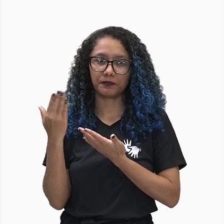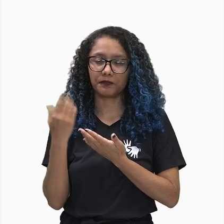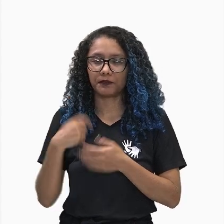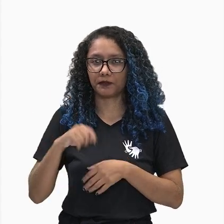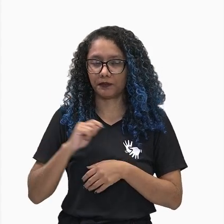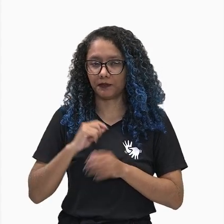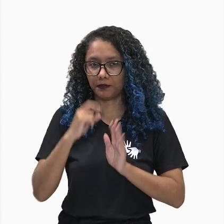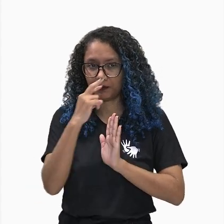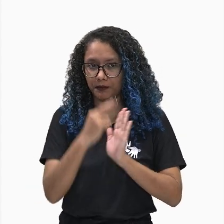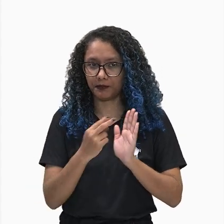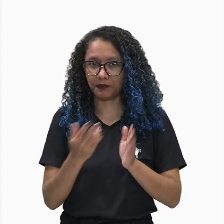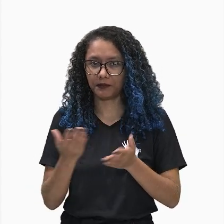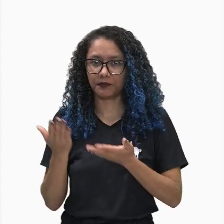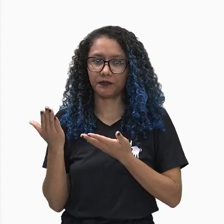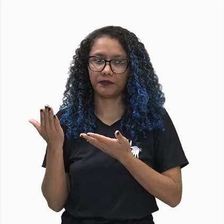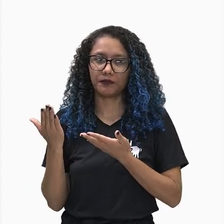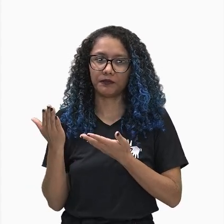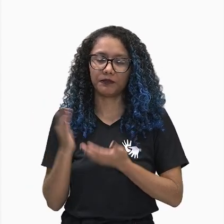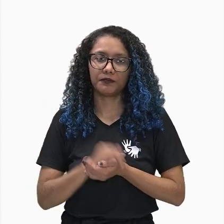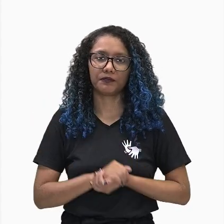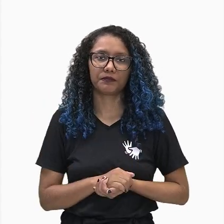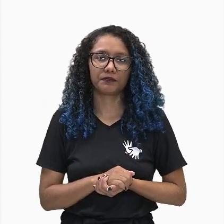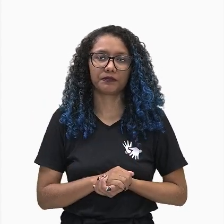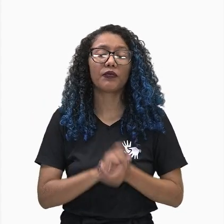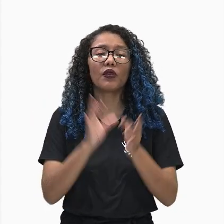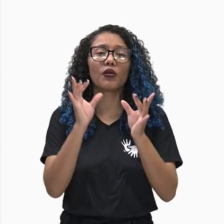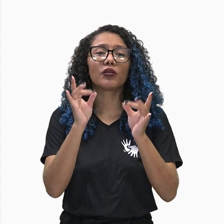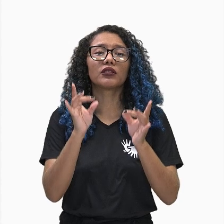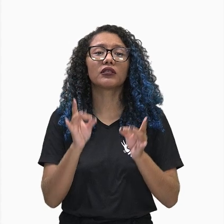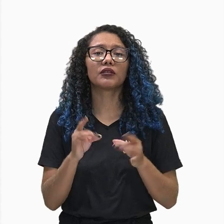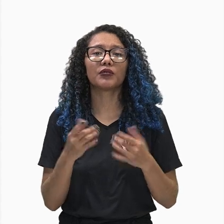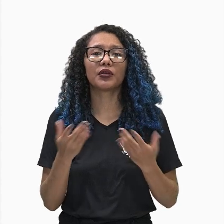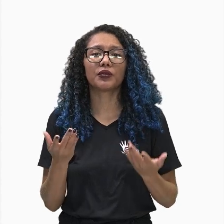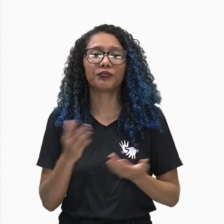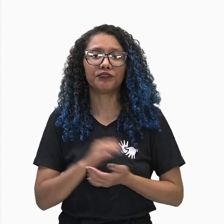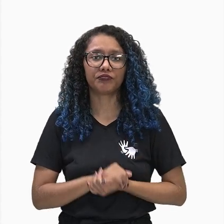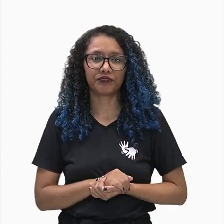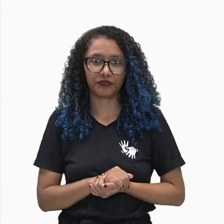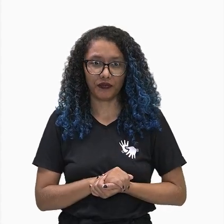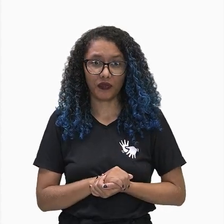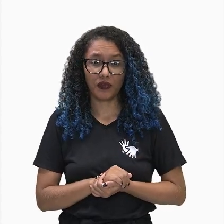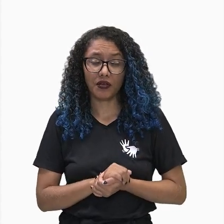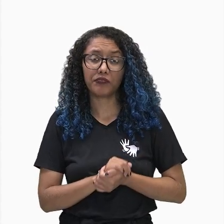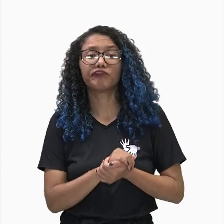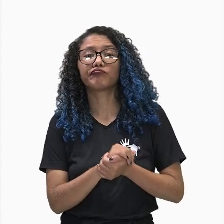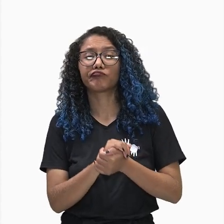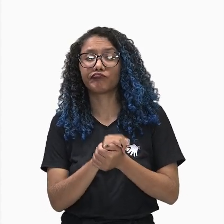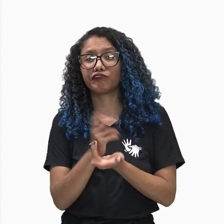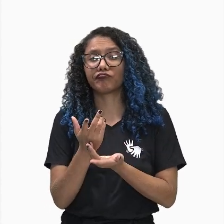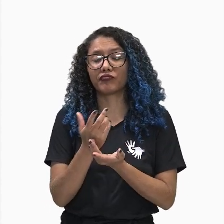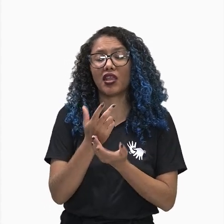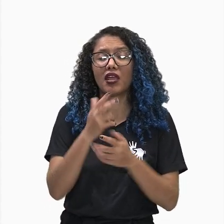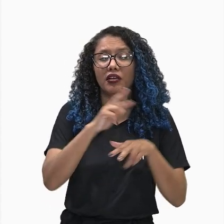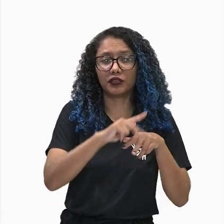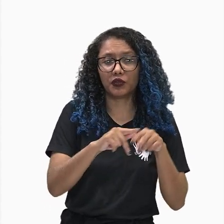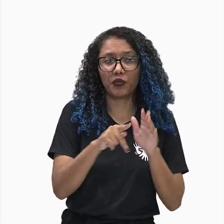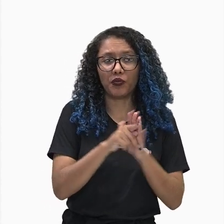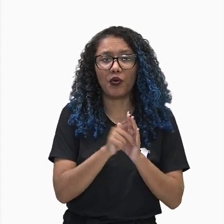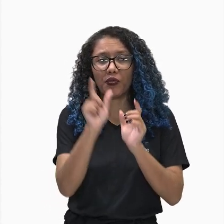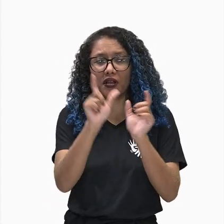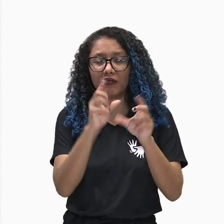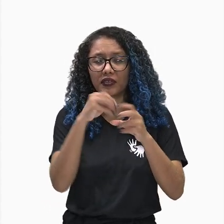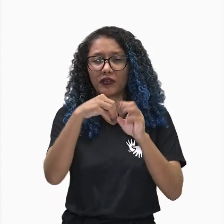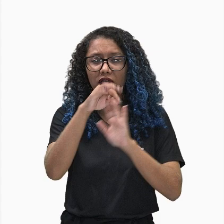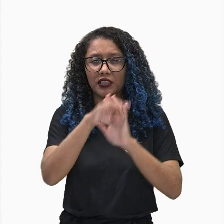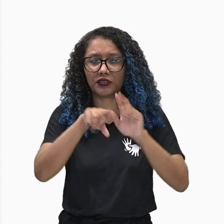sustantivos, número de los sustantivos, detalhamento, gêneros das palavras em textos diversos,